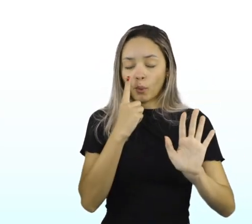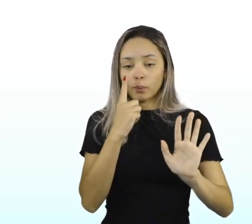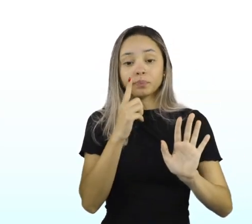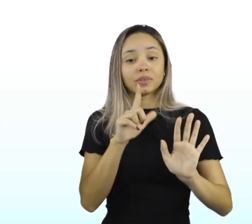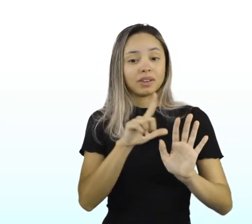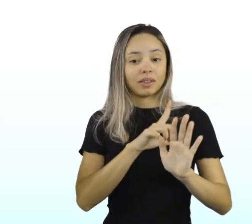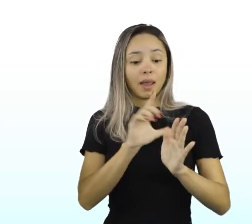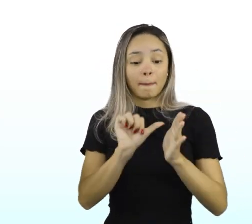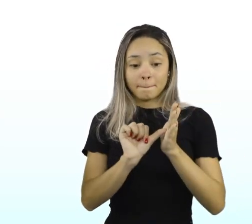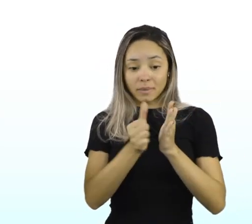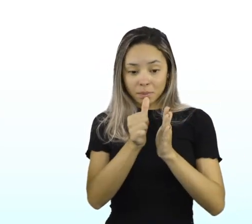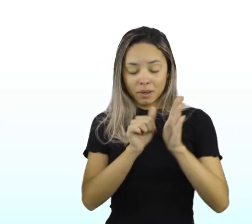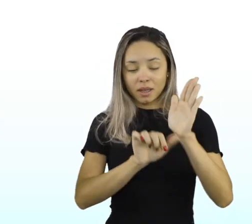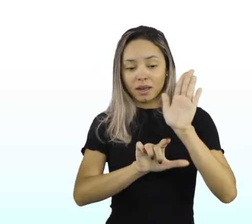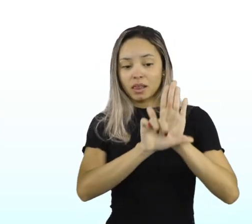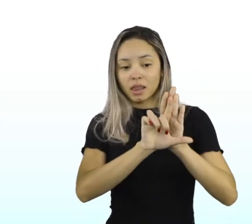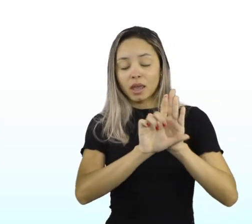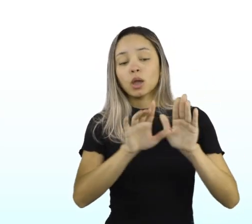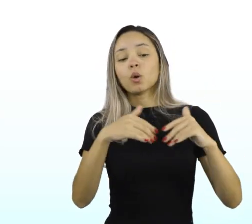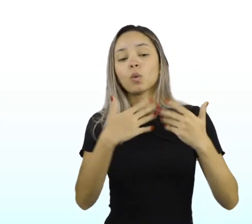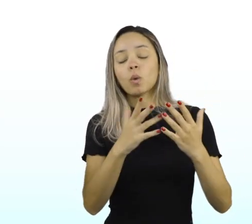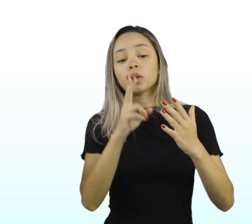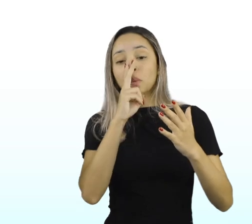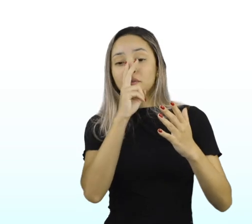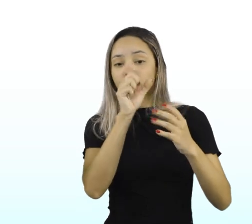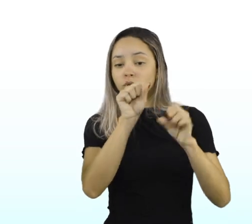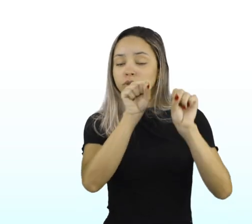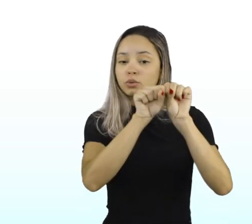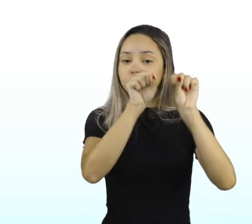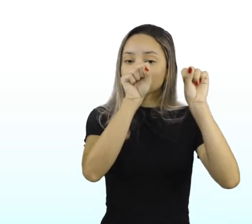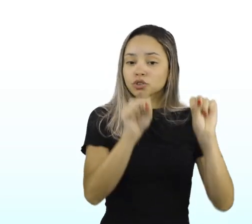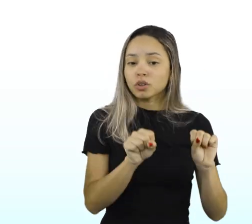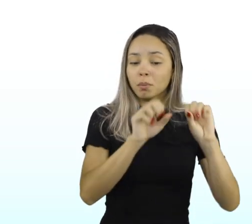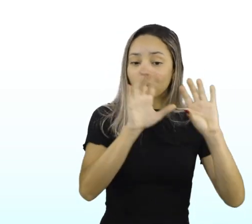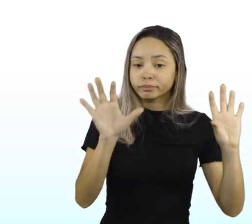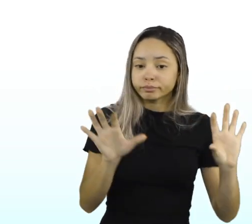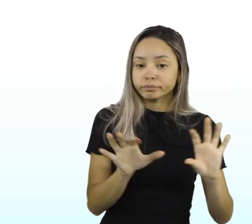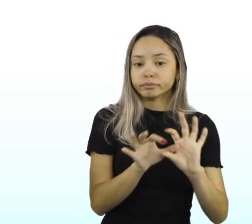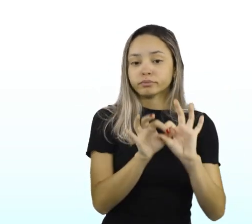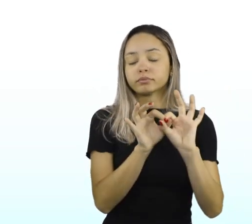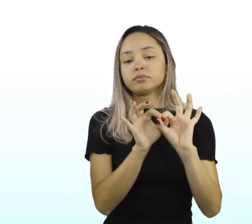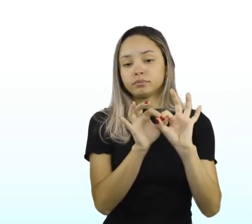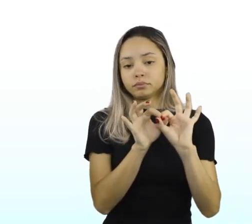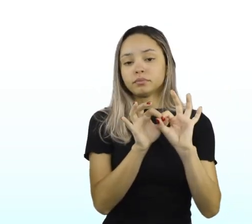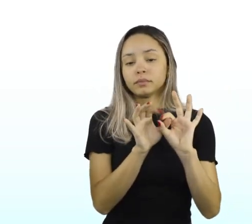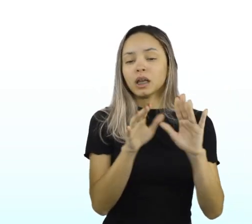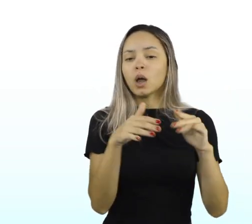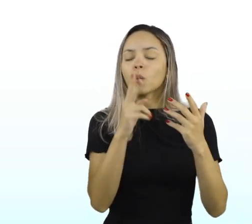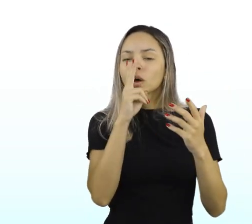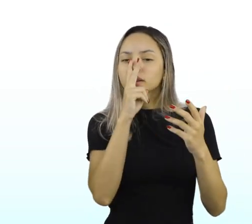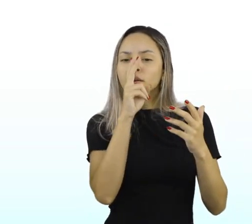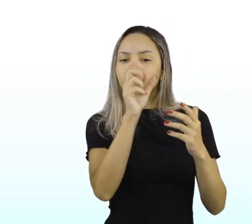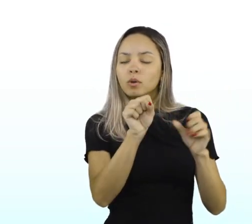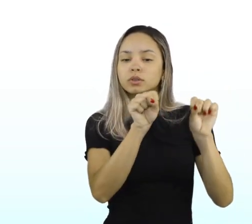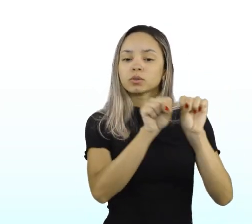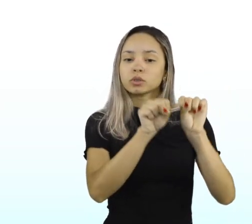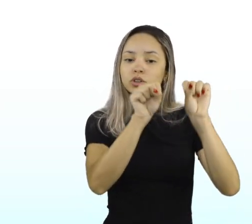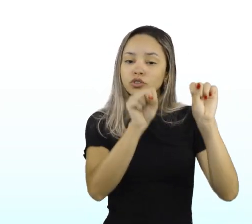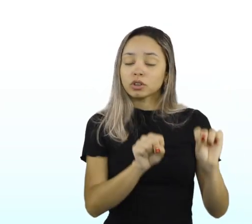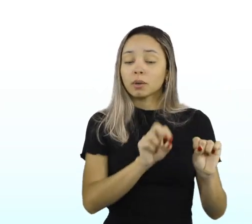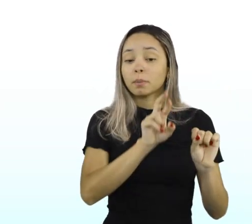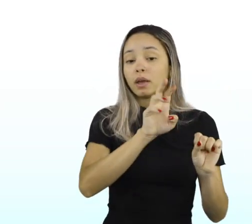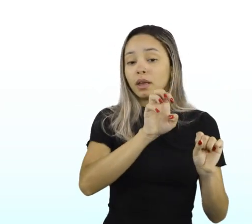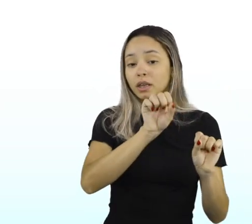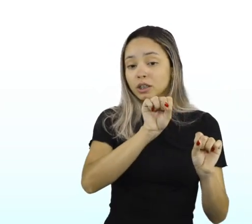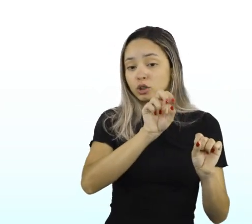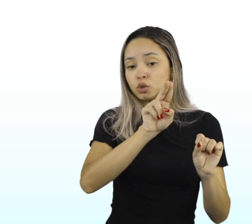a primeira lei de Newton quando as forças do sistema se anularem. Pois é. Então, quando essas forças do sistema resultante